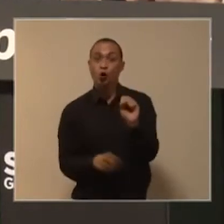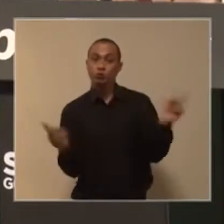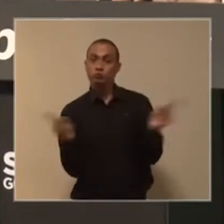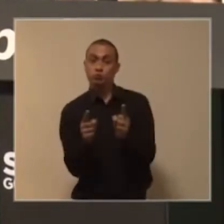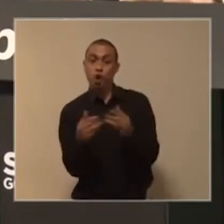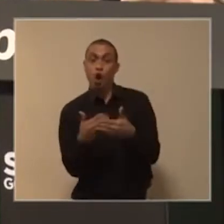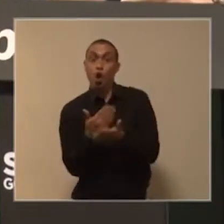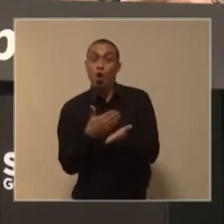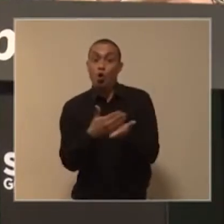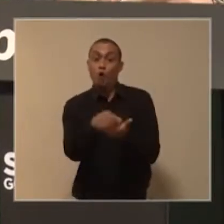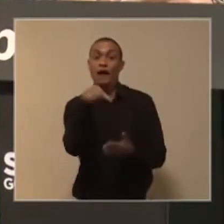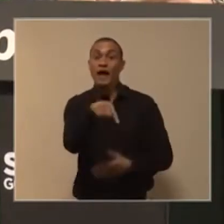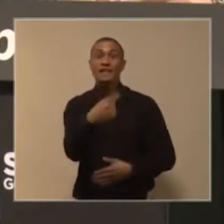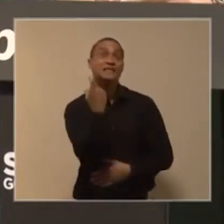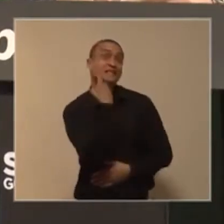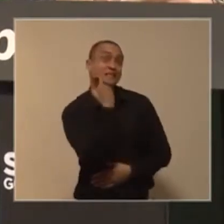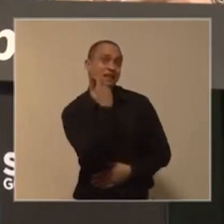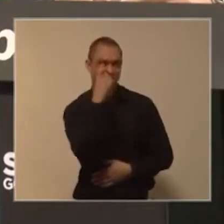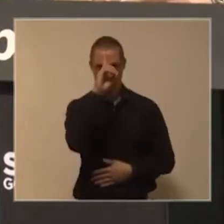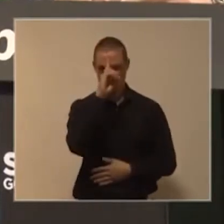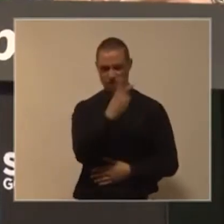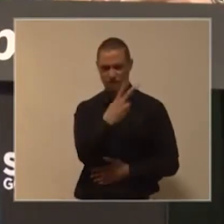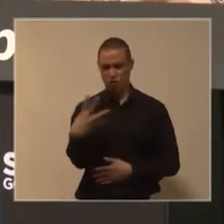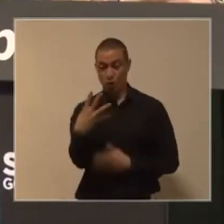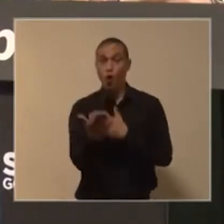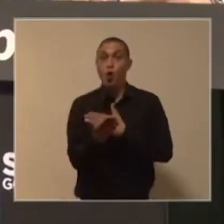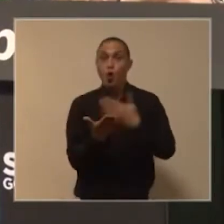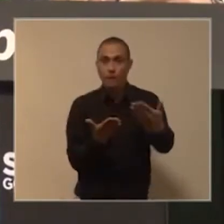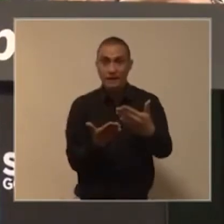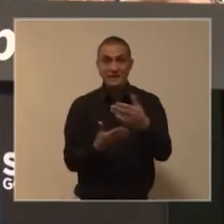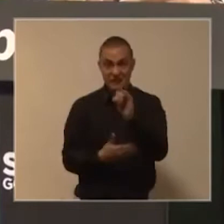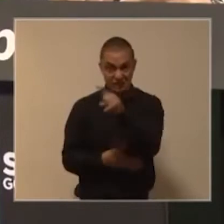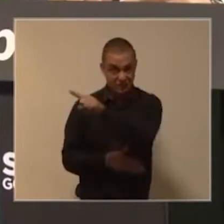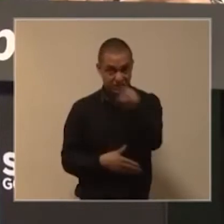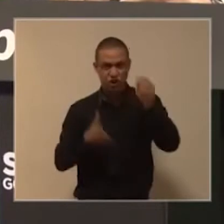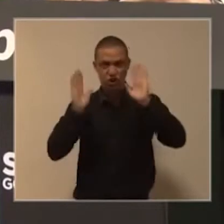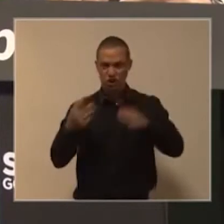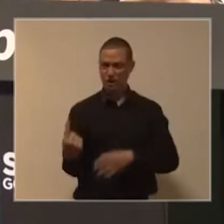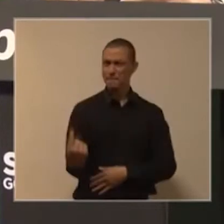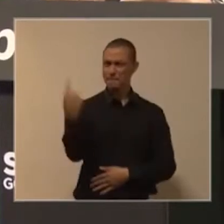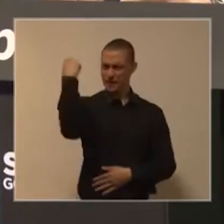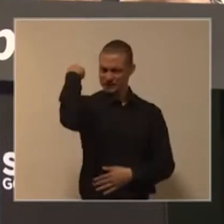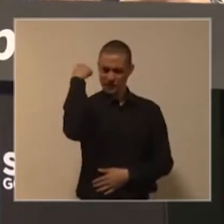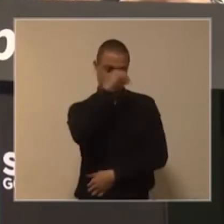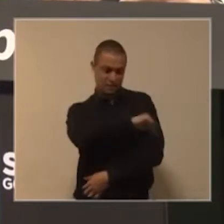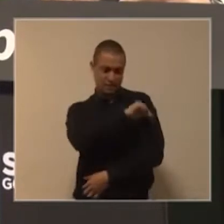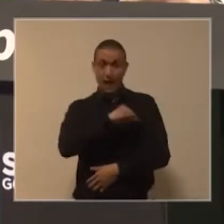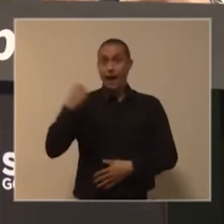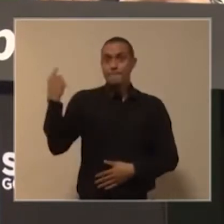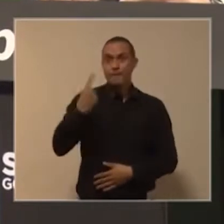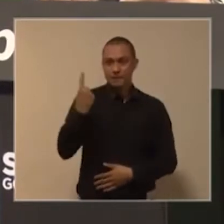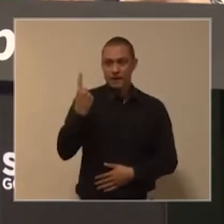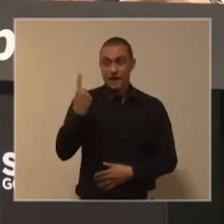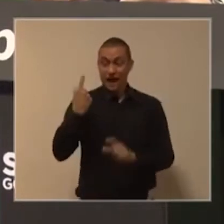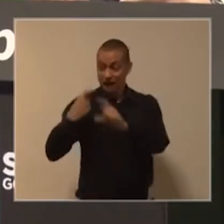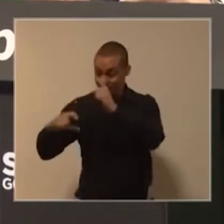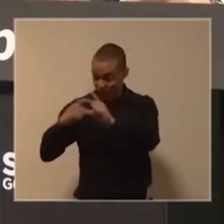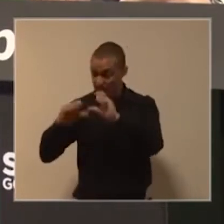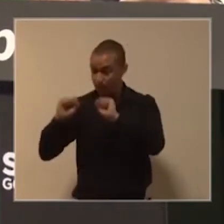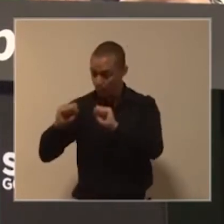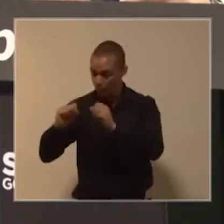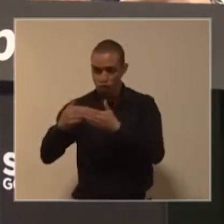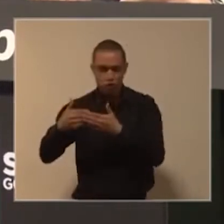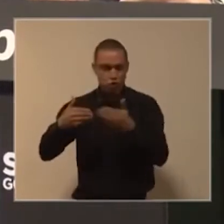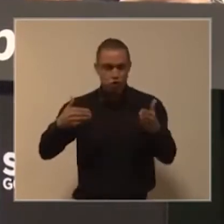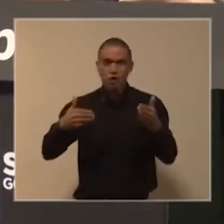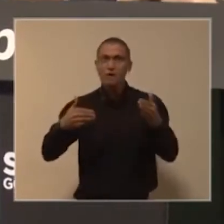de sexta-feira dia 24 e quem já recebeu a primeira dose de Simone zant poderá